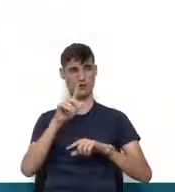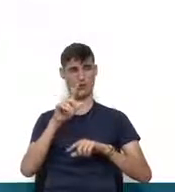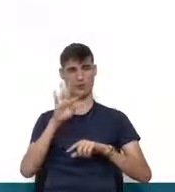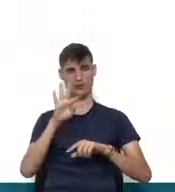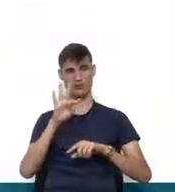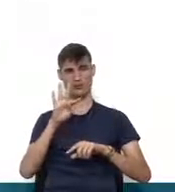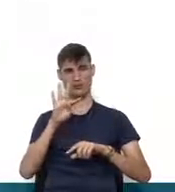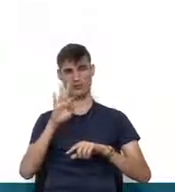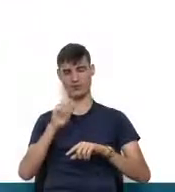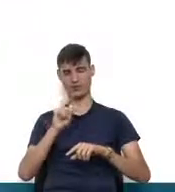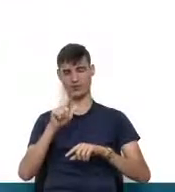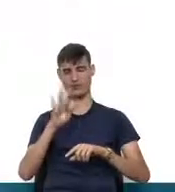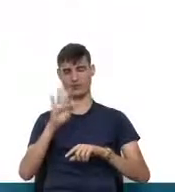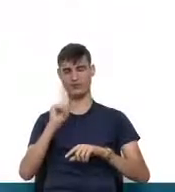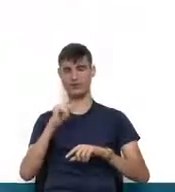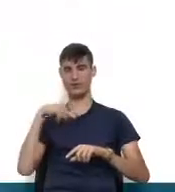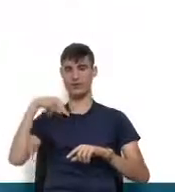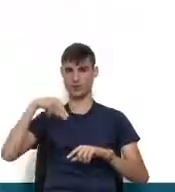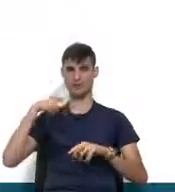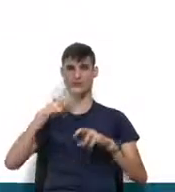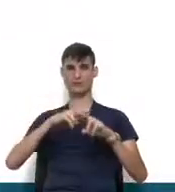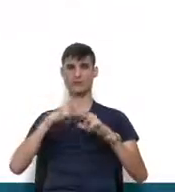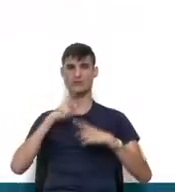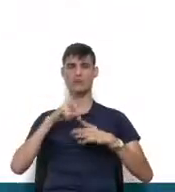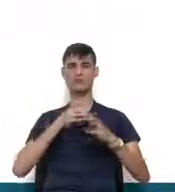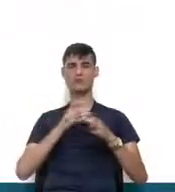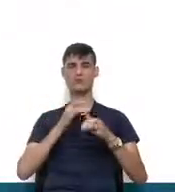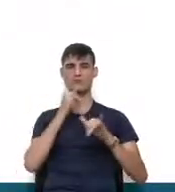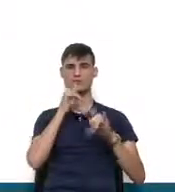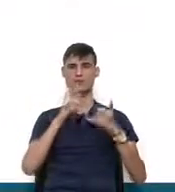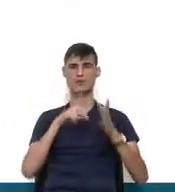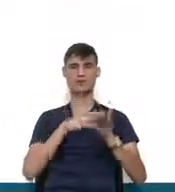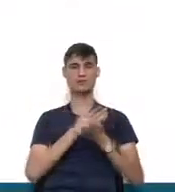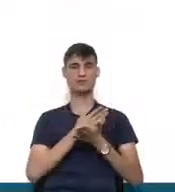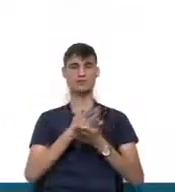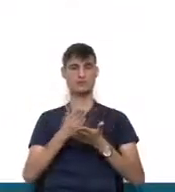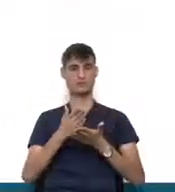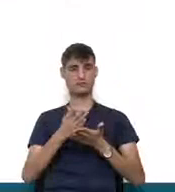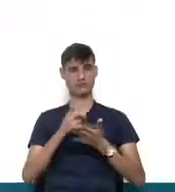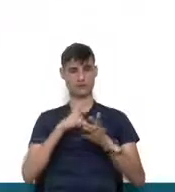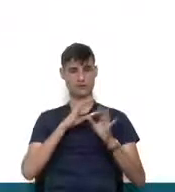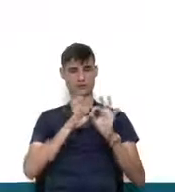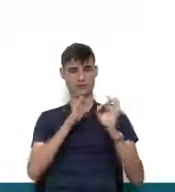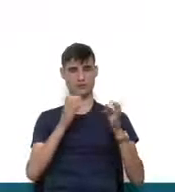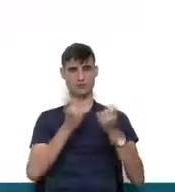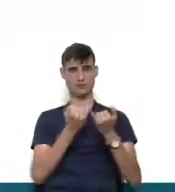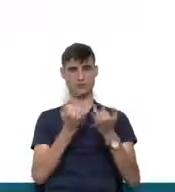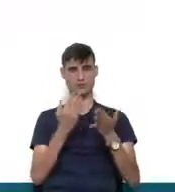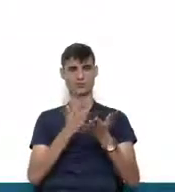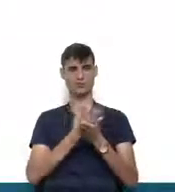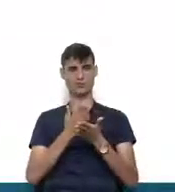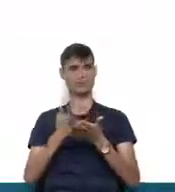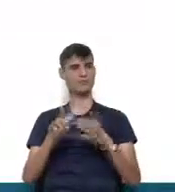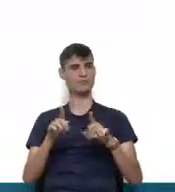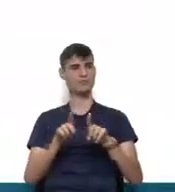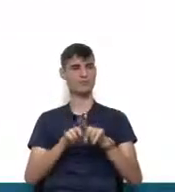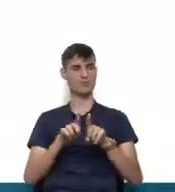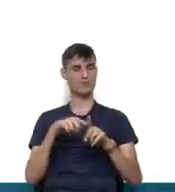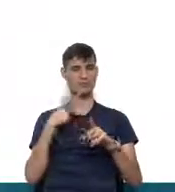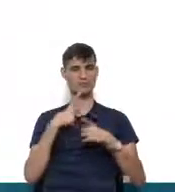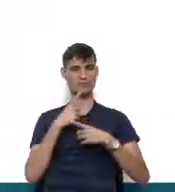sendo assim, a corrente será dada a partir desta série e considerando o